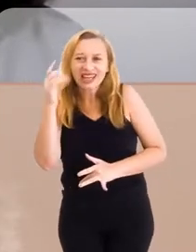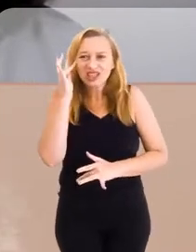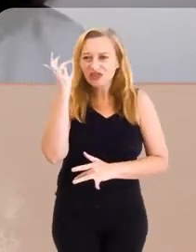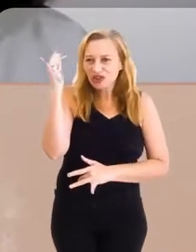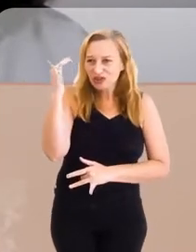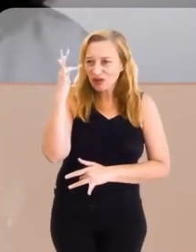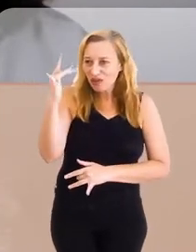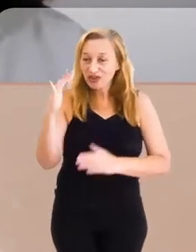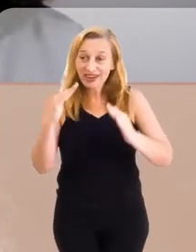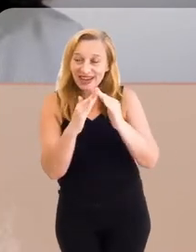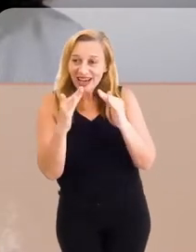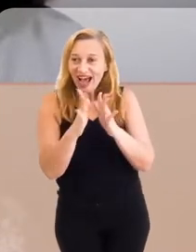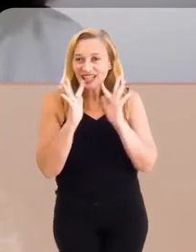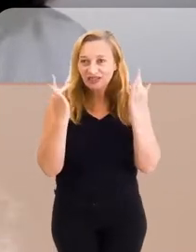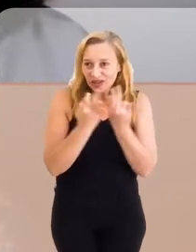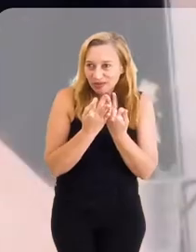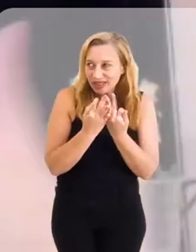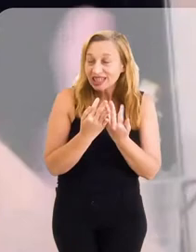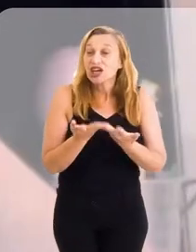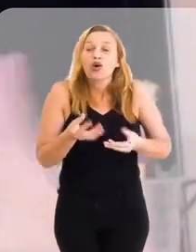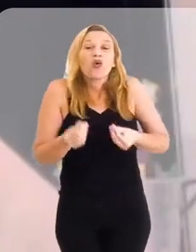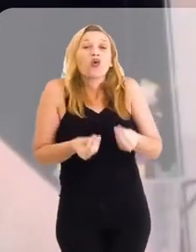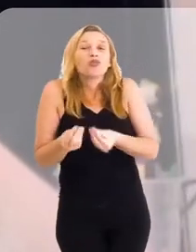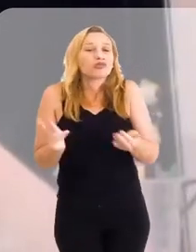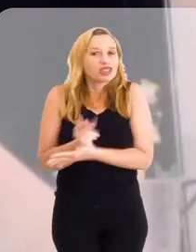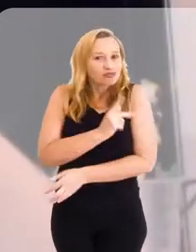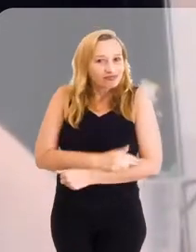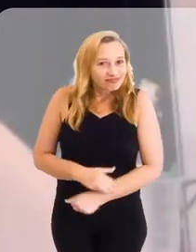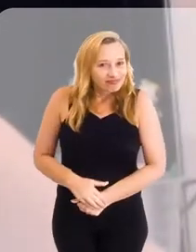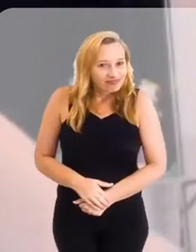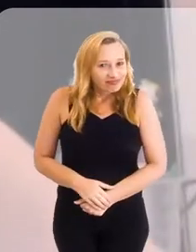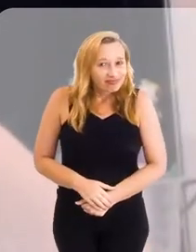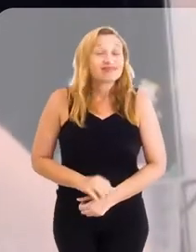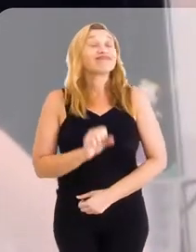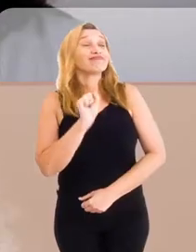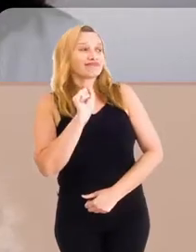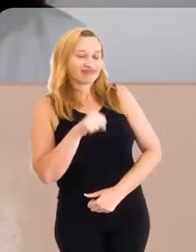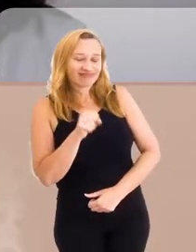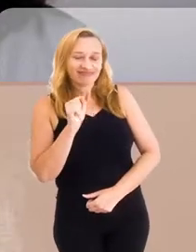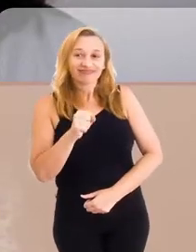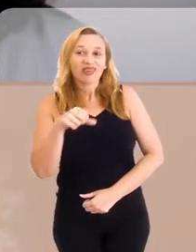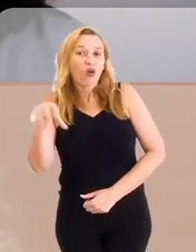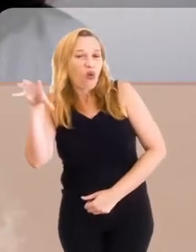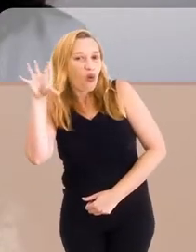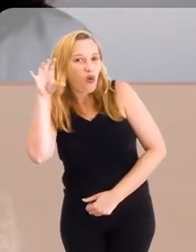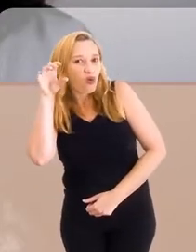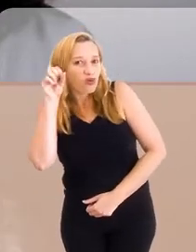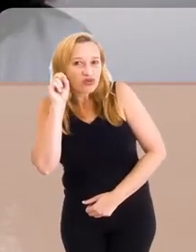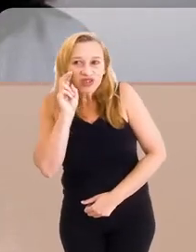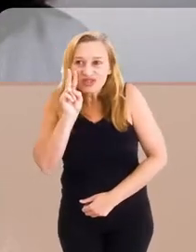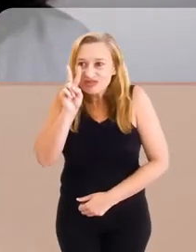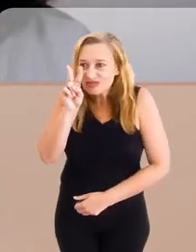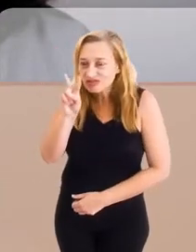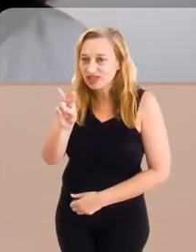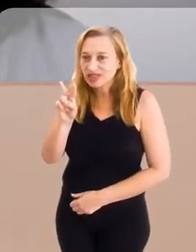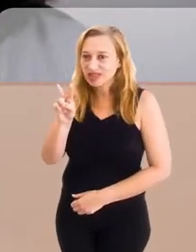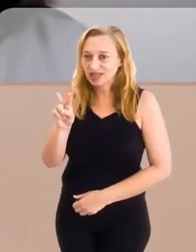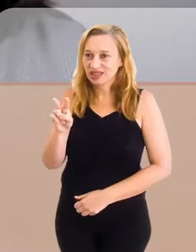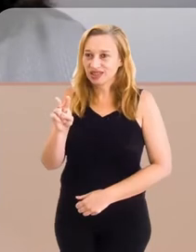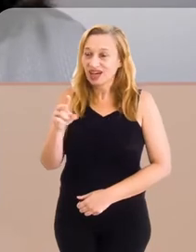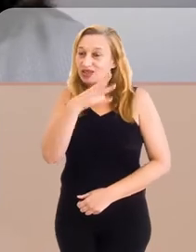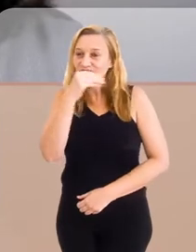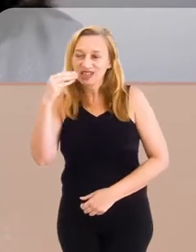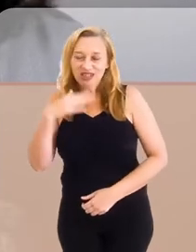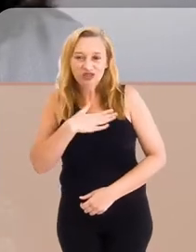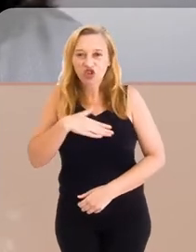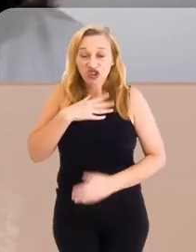contato com ideias filosóficas em casa, pela família, né? Como é que isso aconteceu? Sim, eu ouvia, lia bastante.